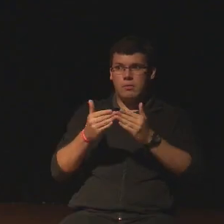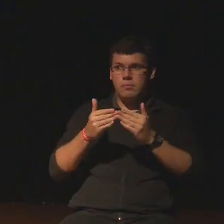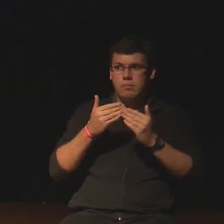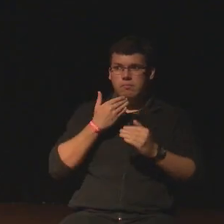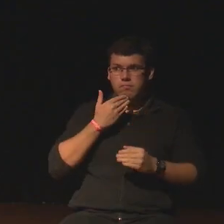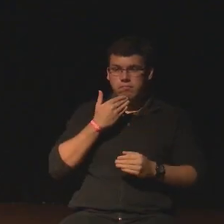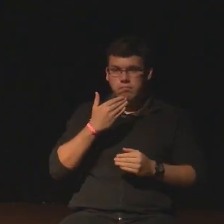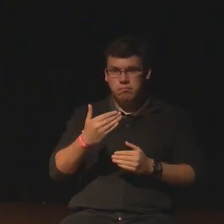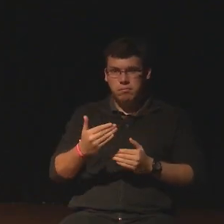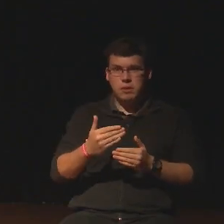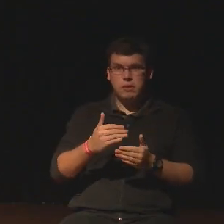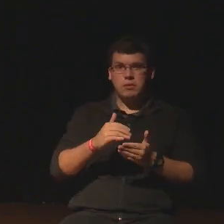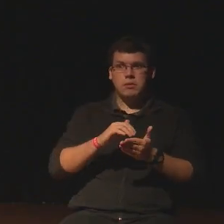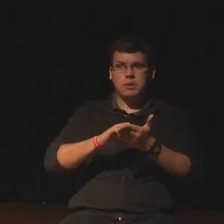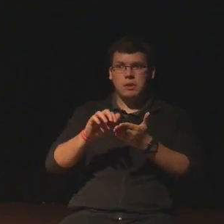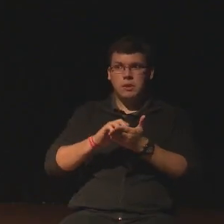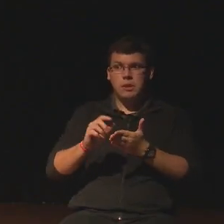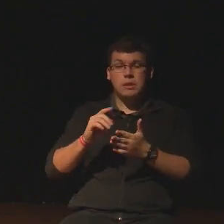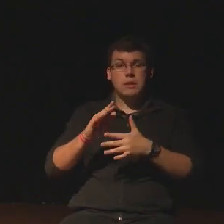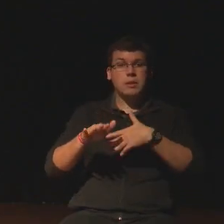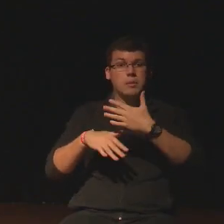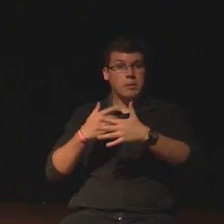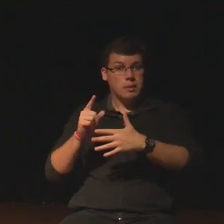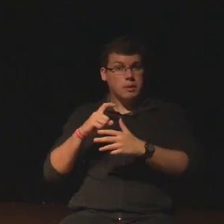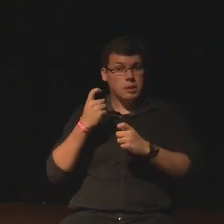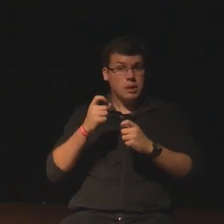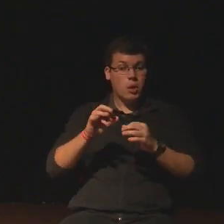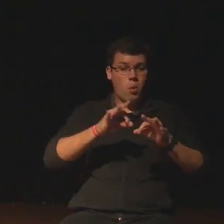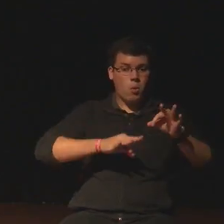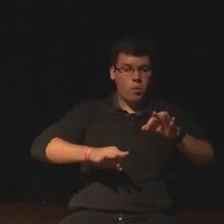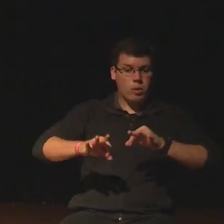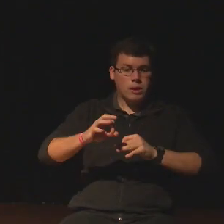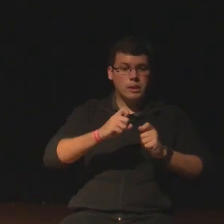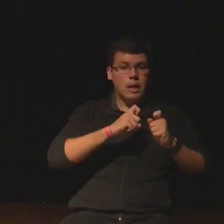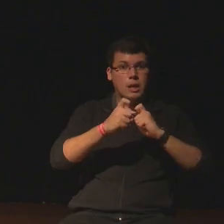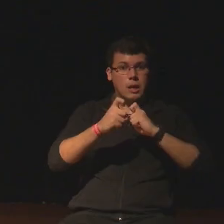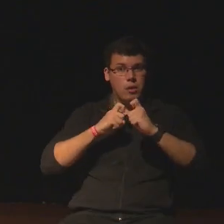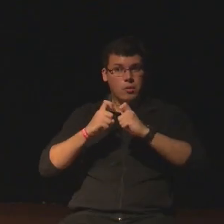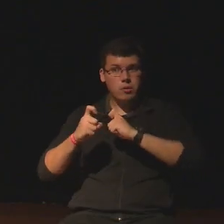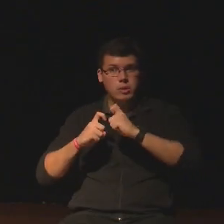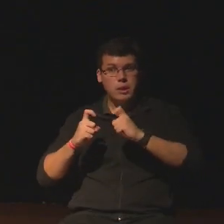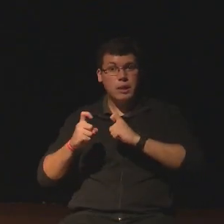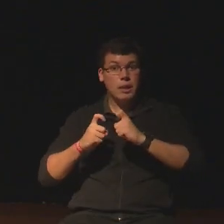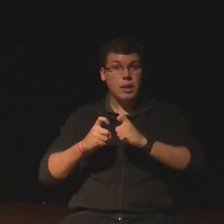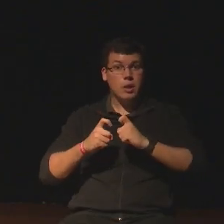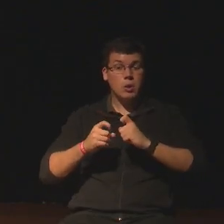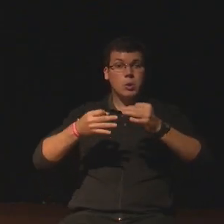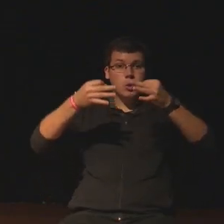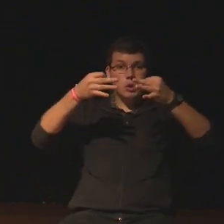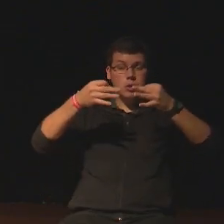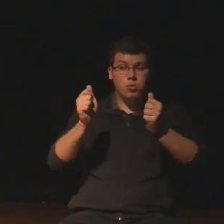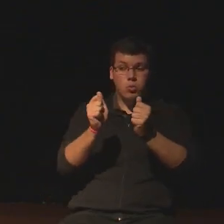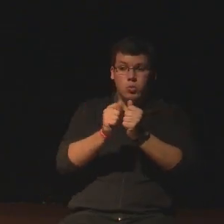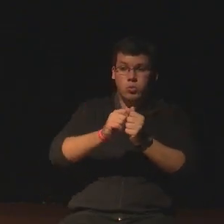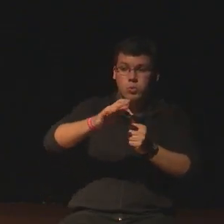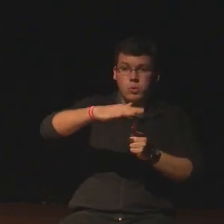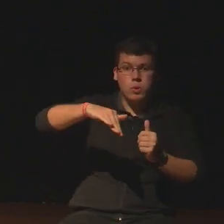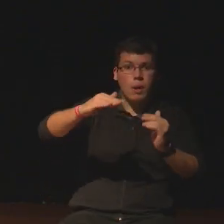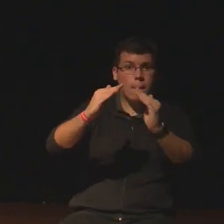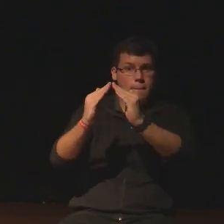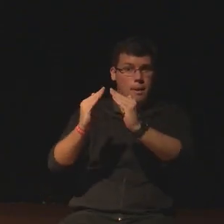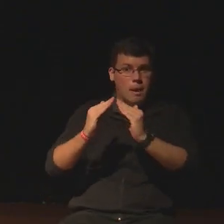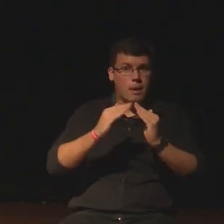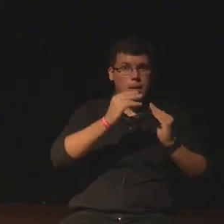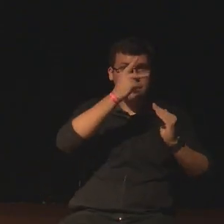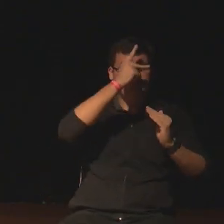gente organizar uma reunião especificamente com os moradores aqui, com essas reclamações sobre